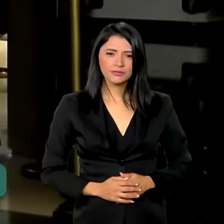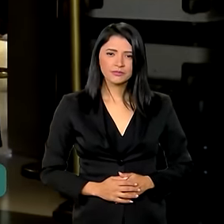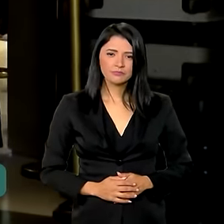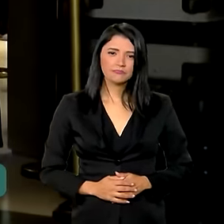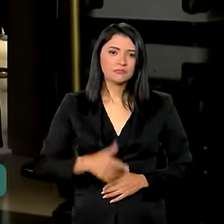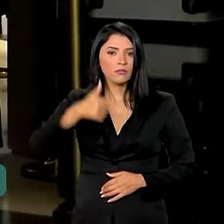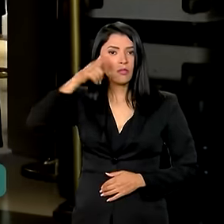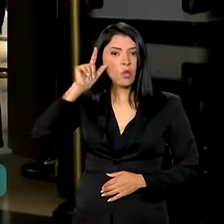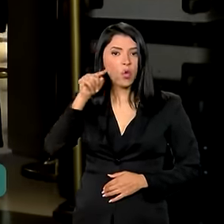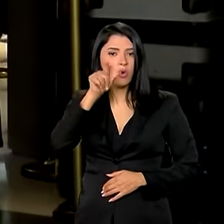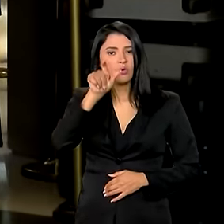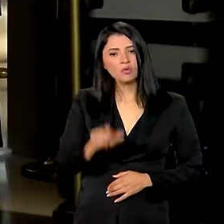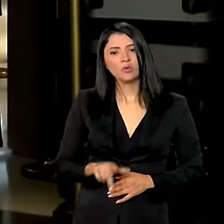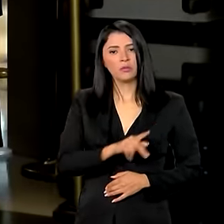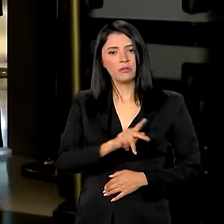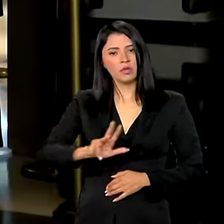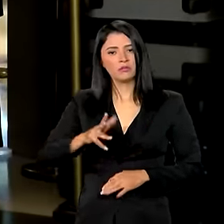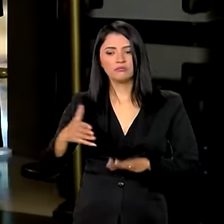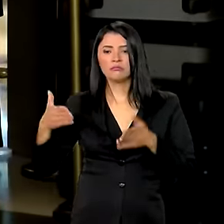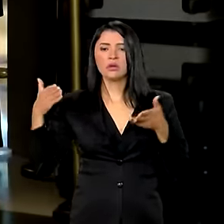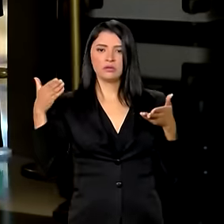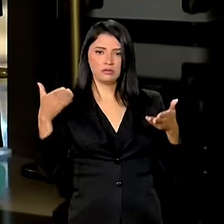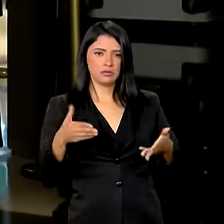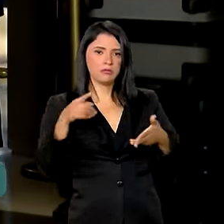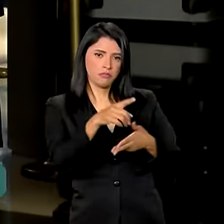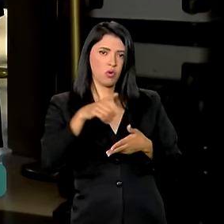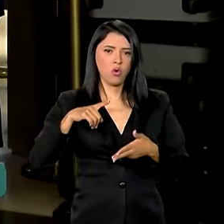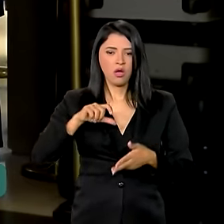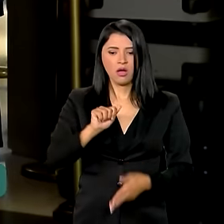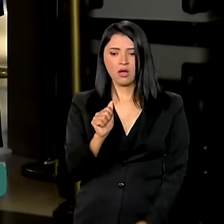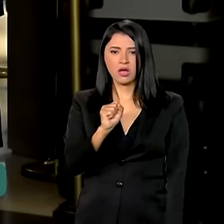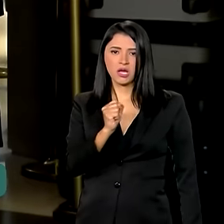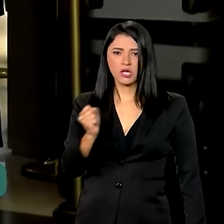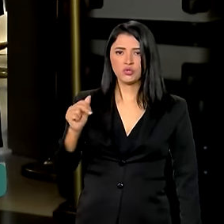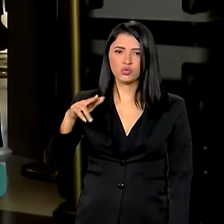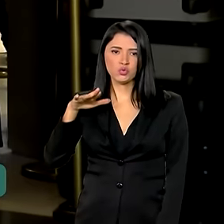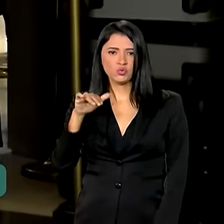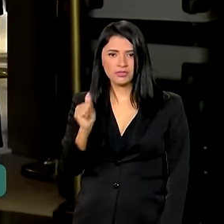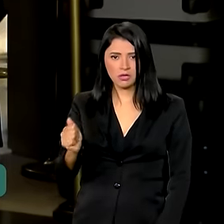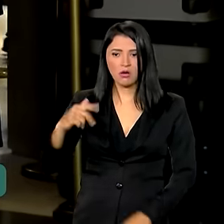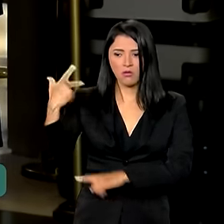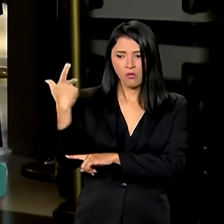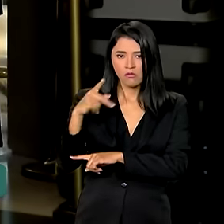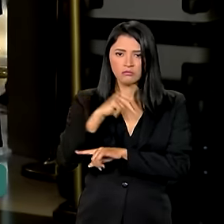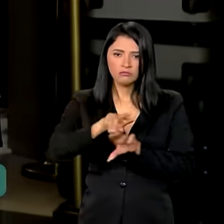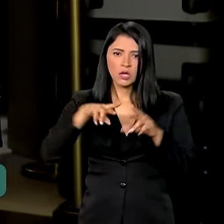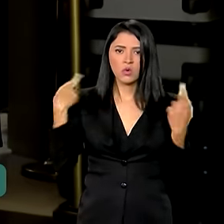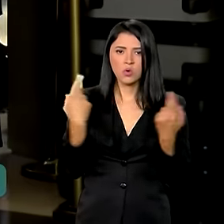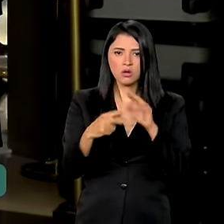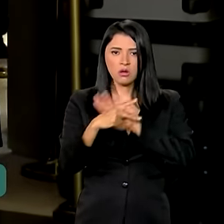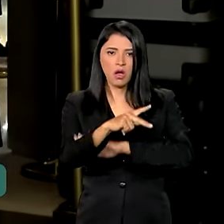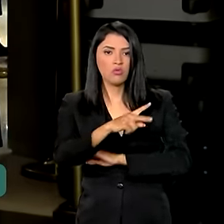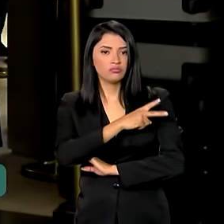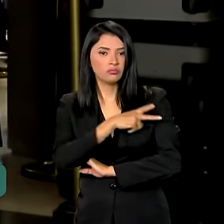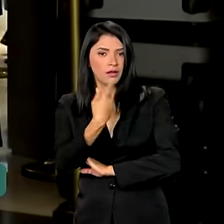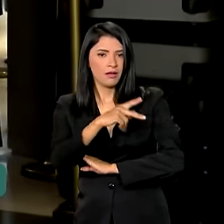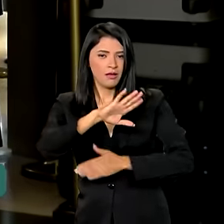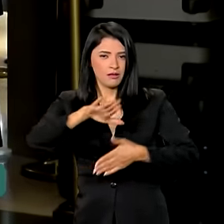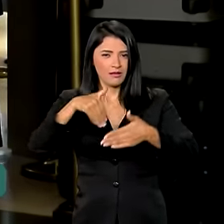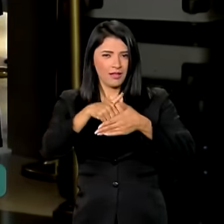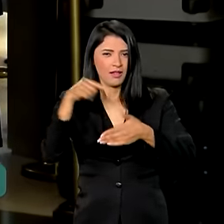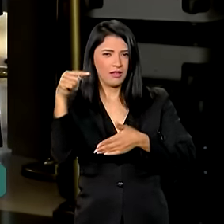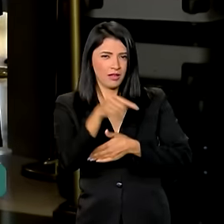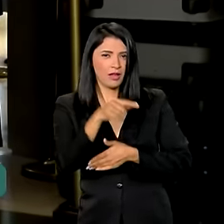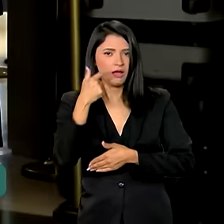E ontem, Vanessa, o presidente Lula participou em Assunção, no Paraguai, da cúpula de chefes de Estado do Mercosul. O